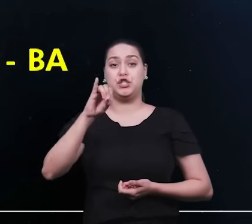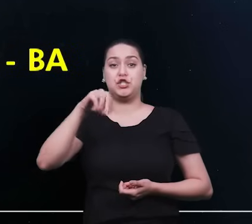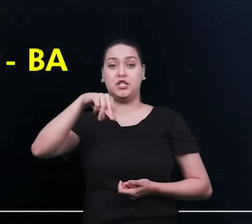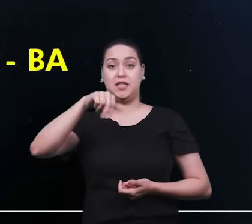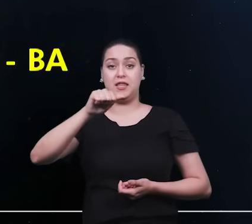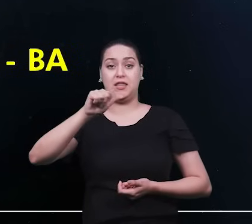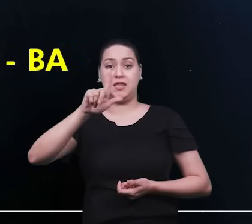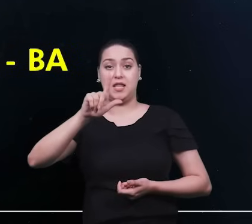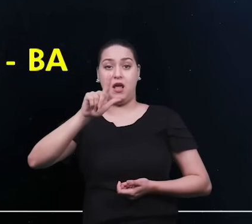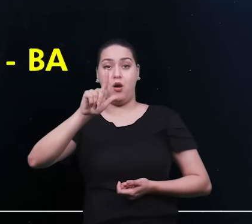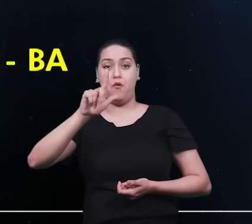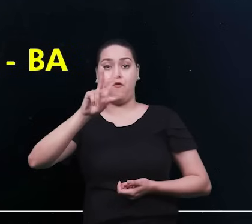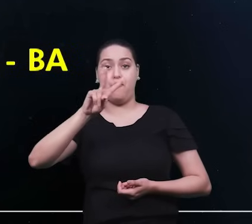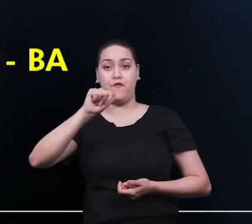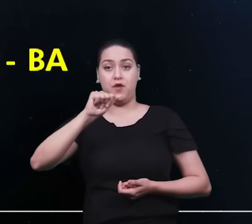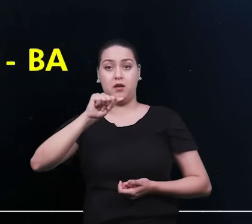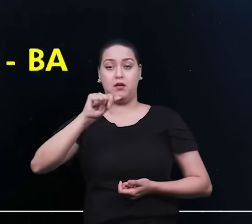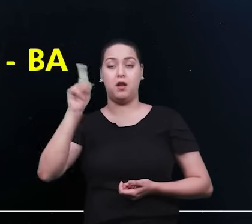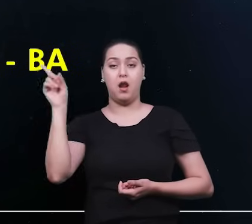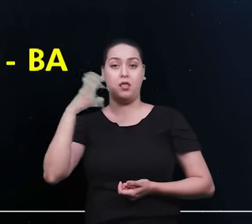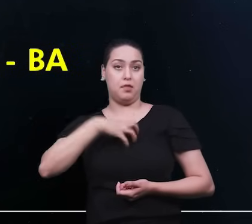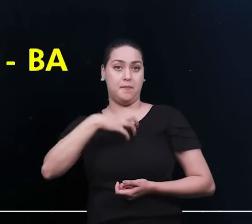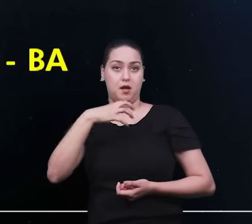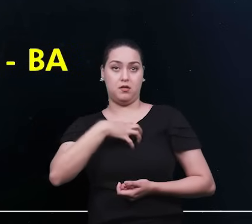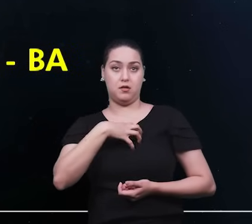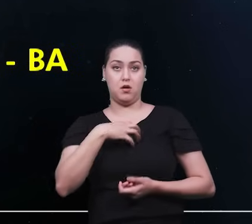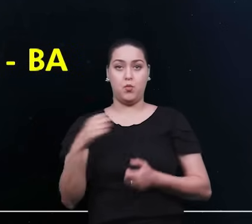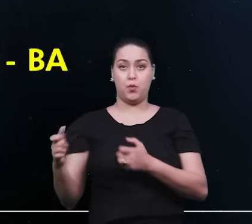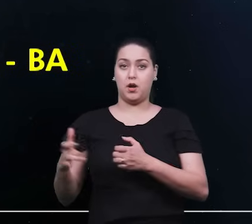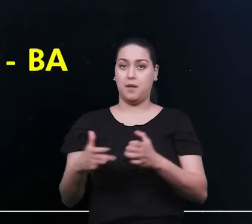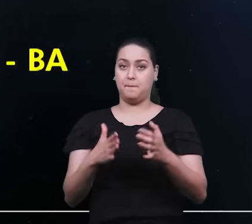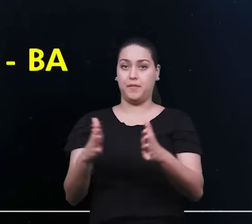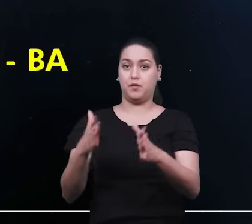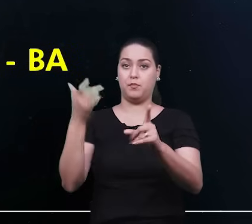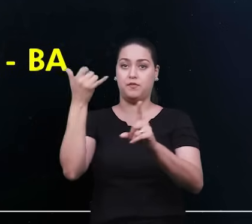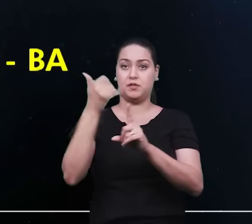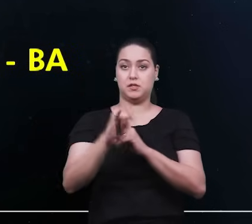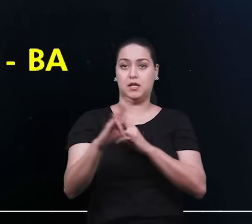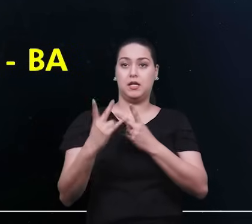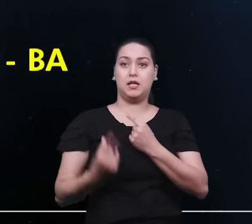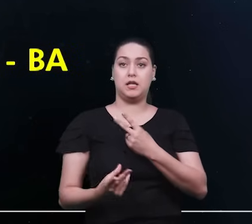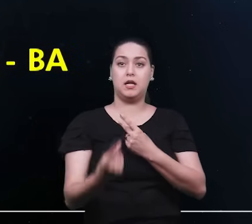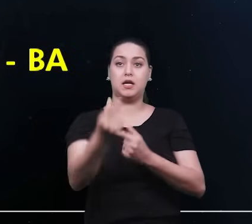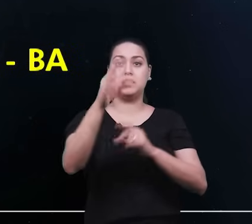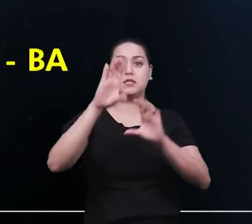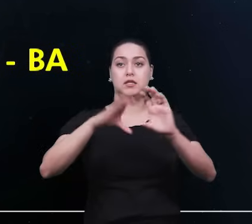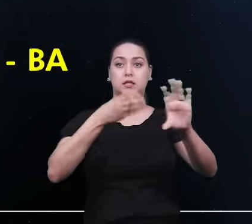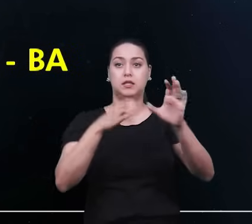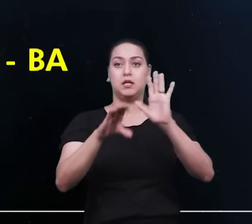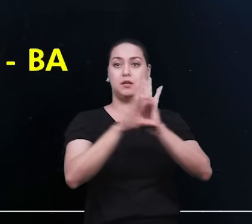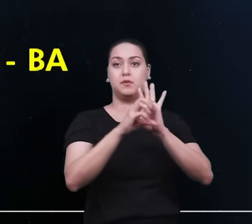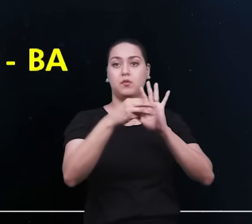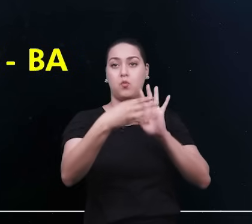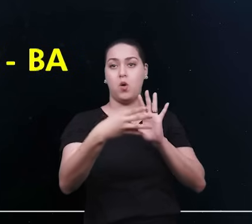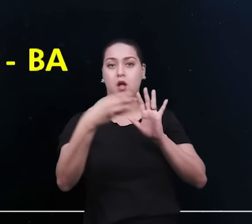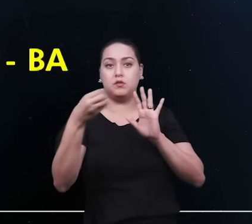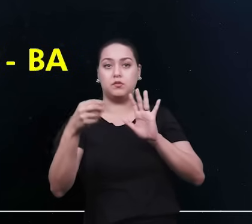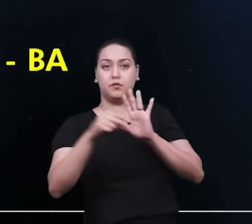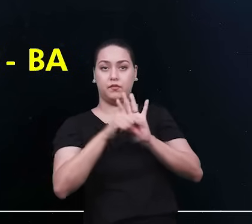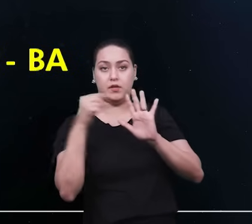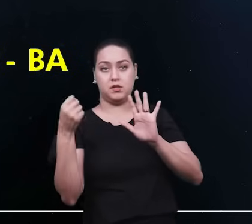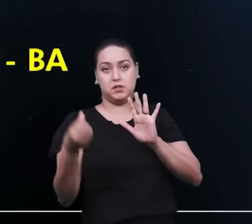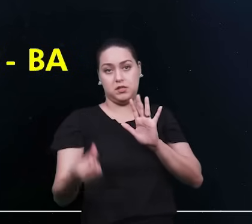Francelino, de Tabatã, Bahia, diz: o caminho profetizado desde a eternidade está em